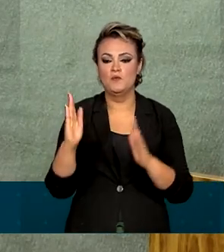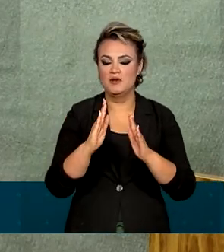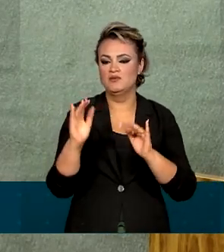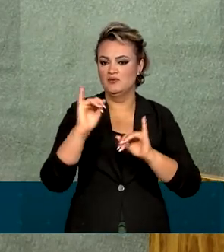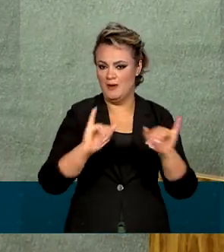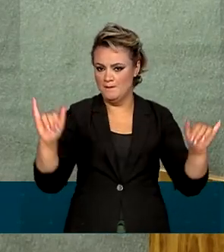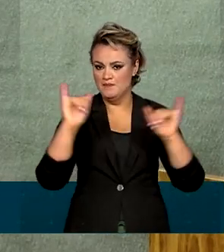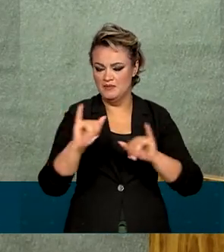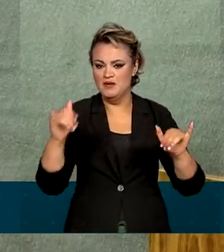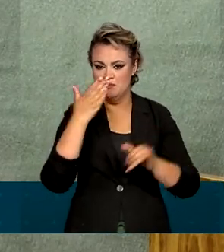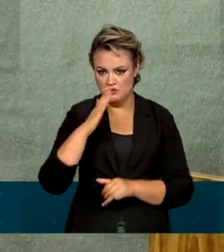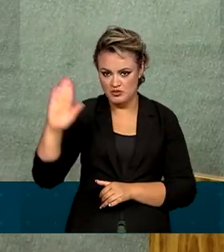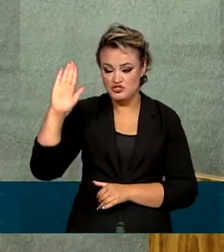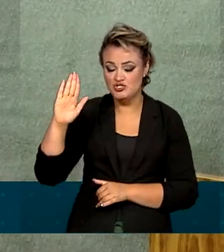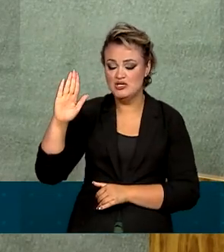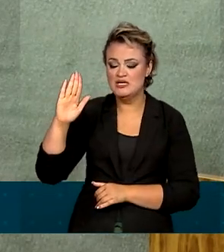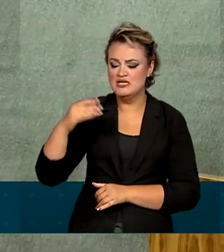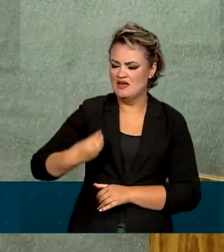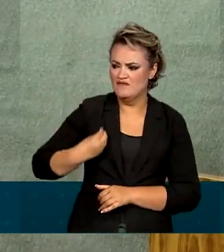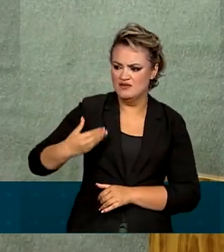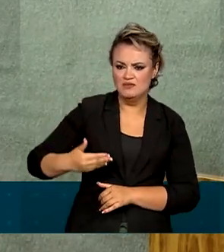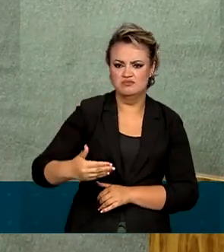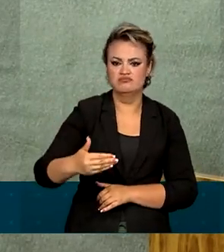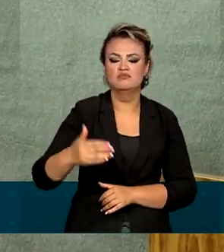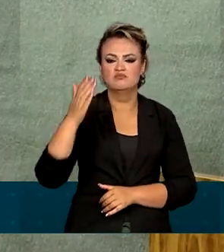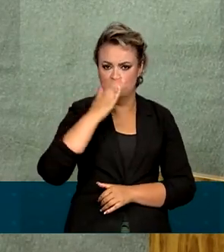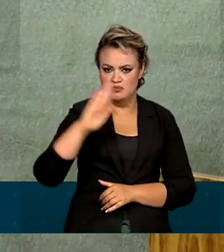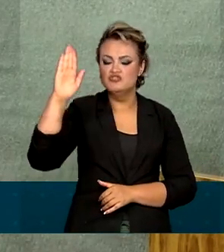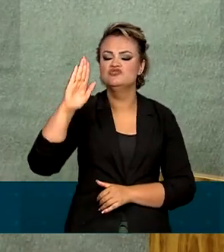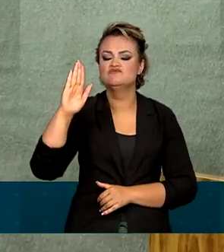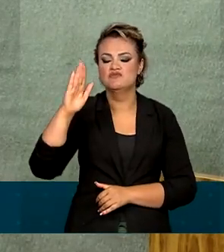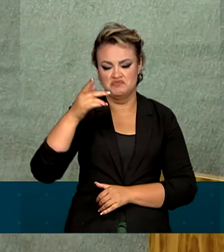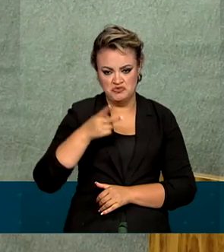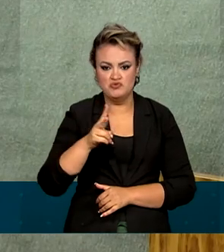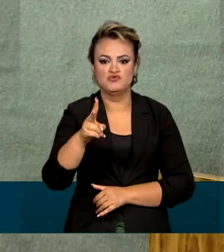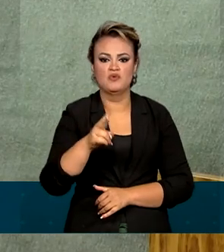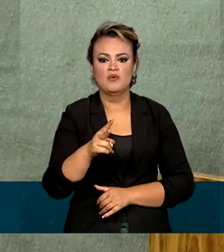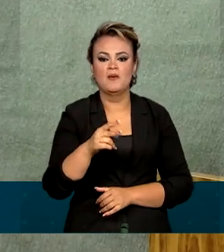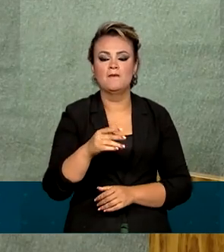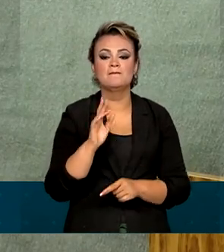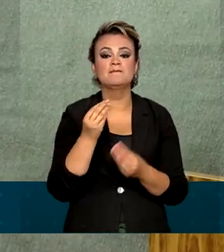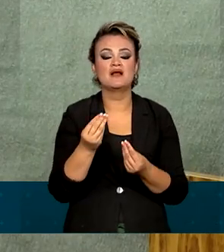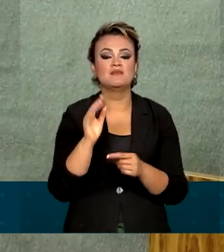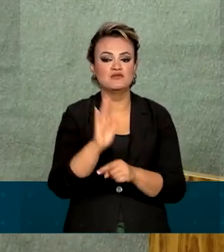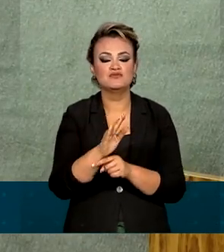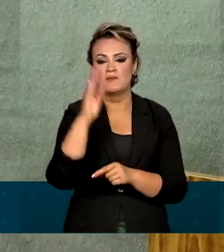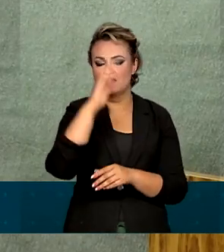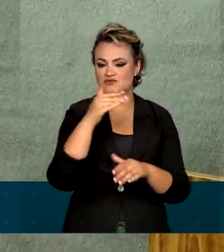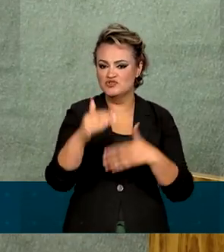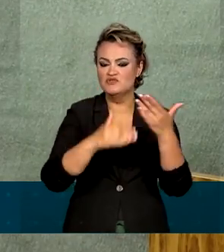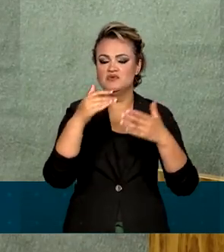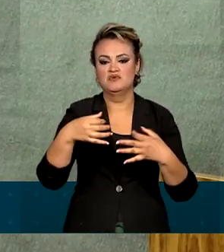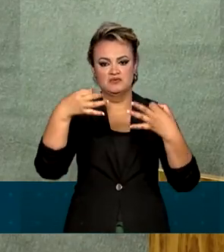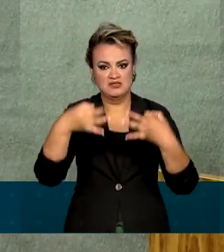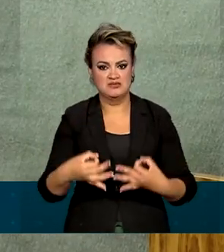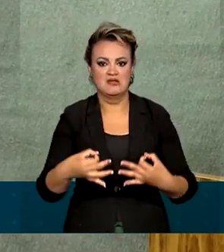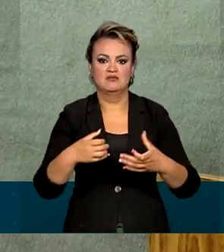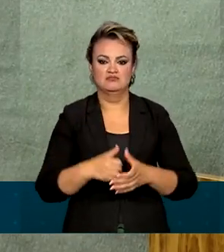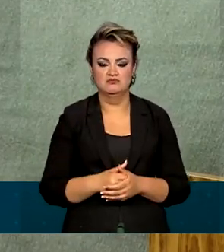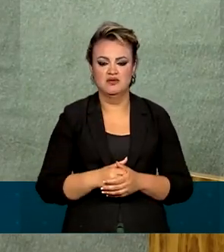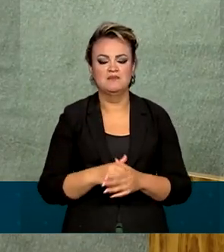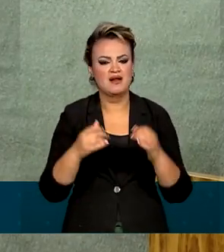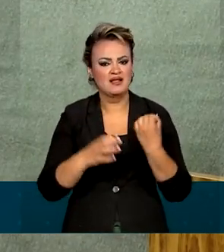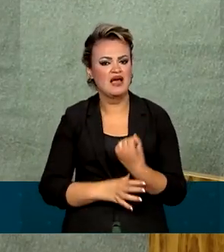campanha, mas ao longo de toda uma vida. Fazer do Brasil um país mais desenvolvido e mais justo, com